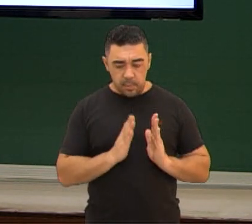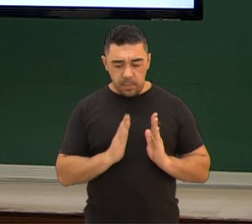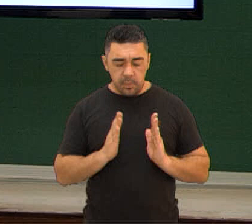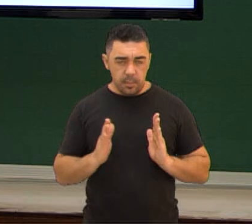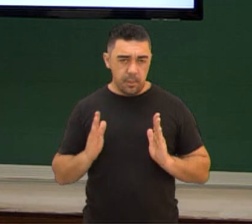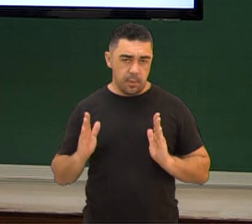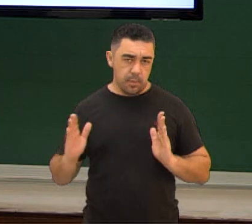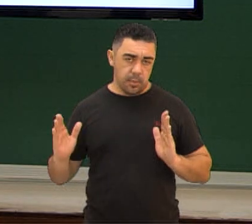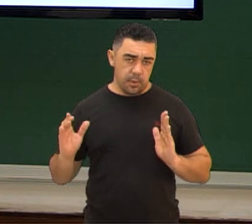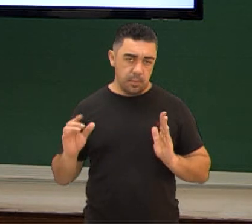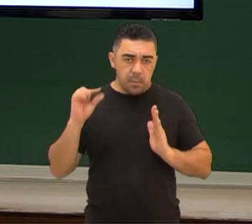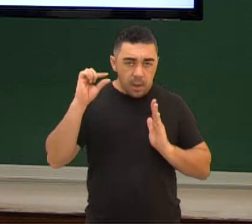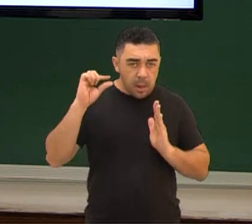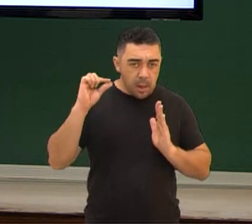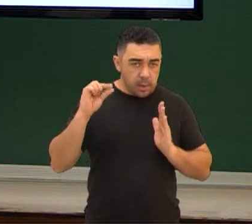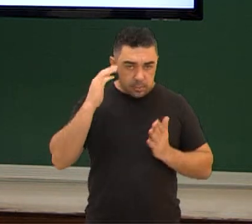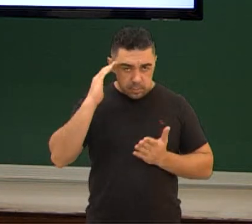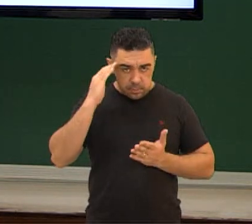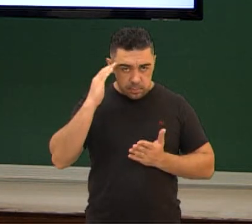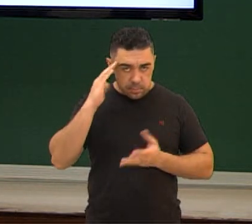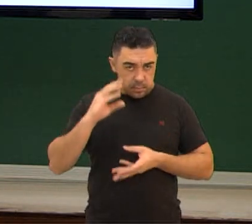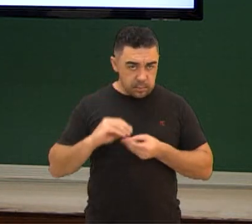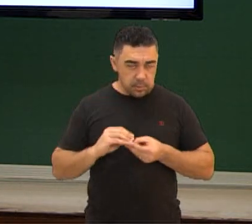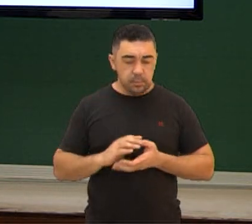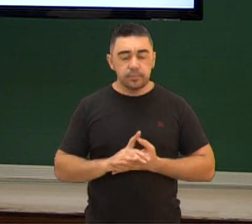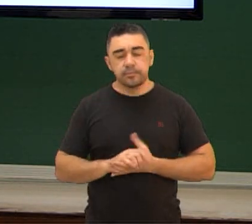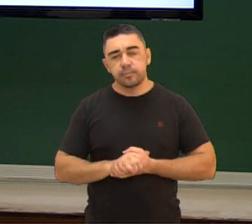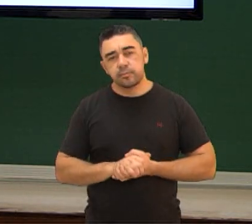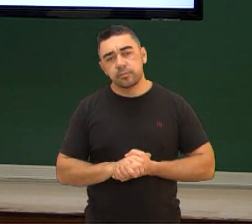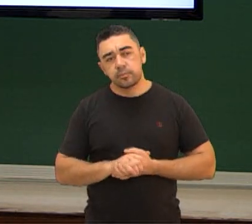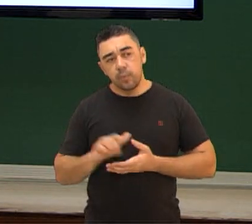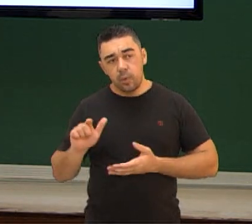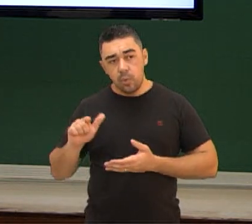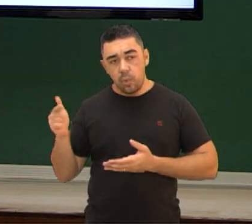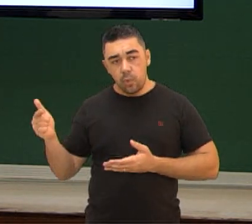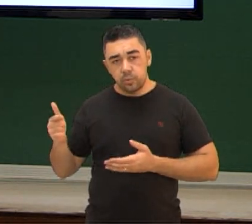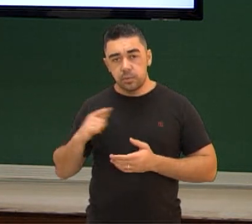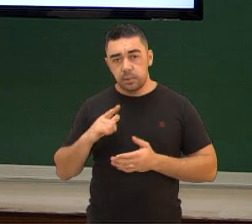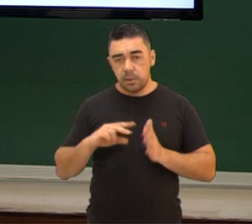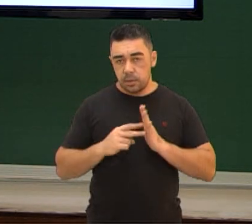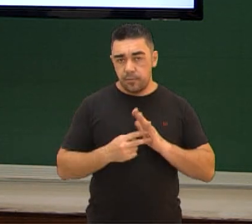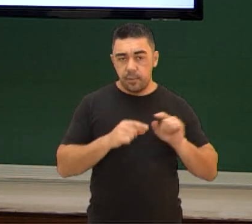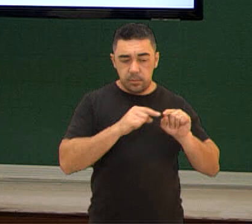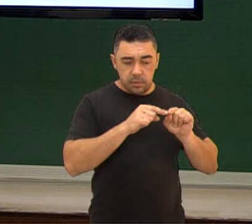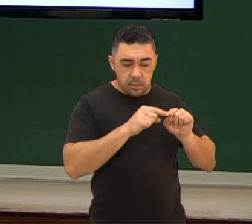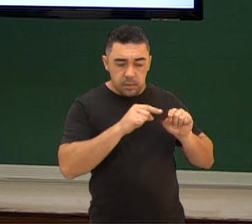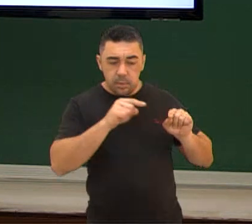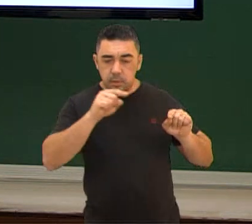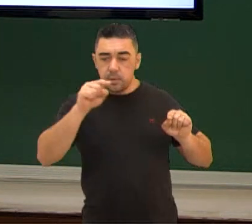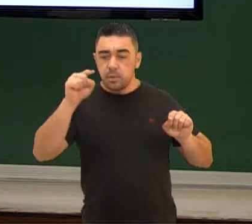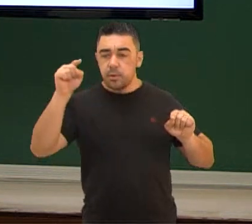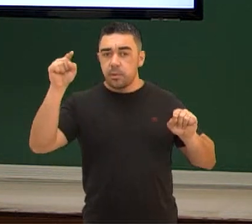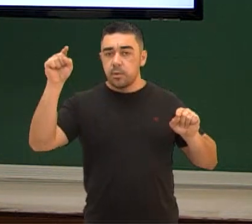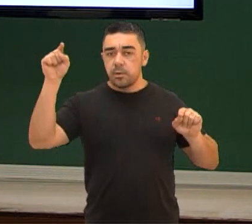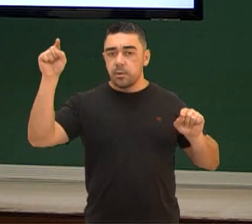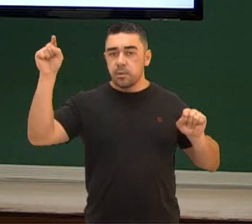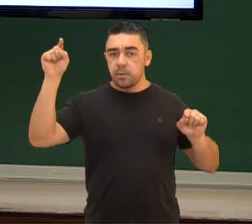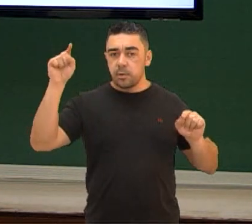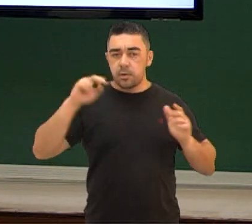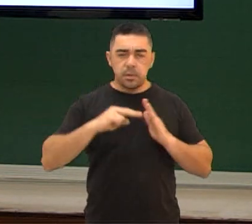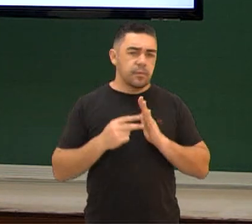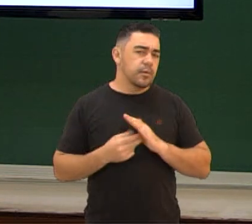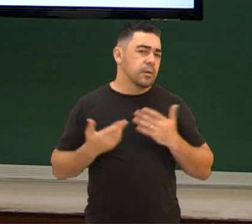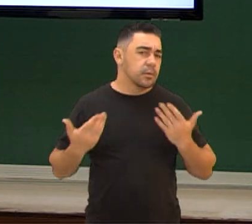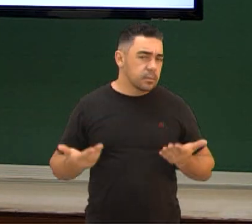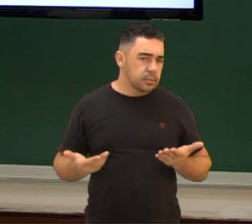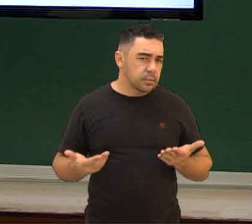cada quadradinho do gráfico, ok? Outra coisa, o gráfico é crescente, né? Então ele cresce linearmente. Então